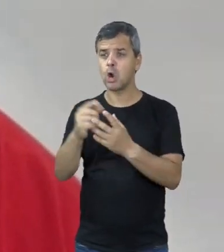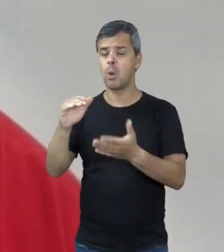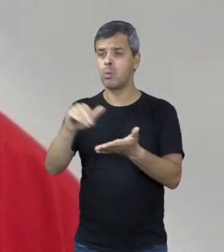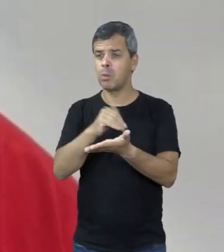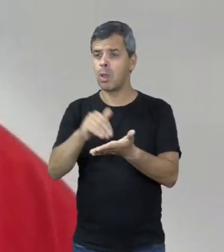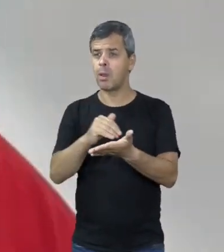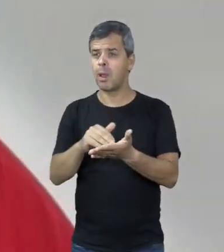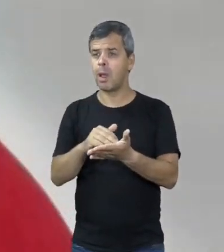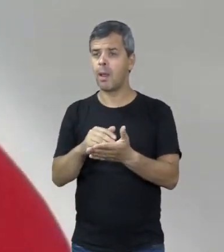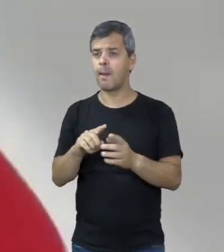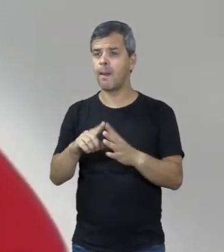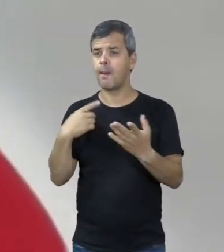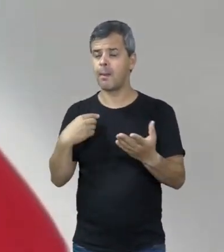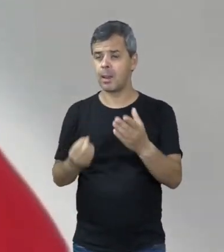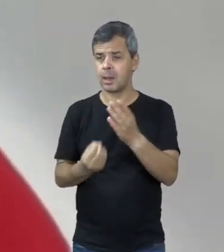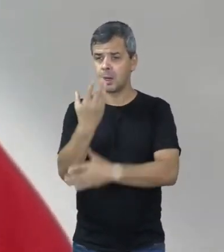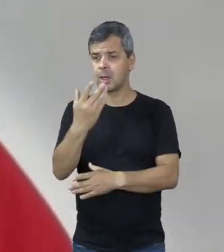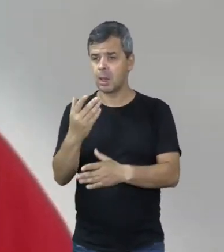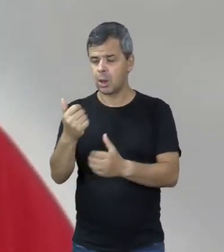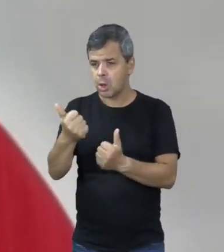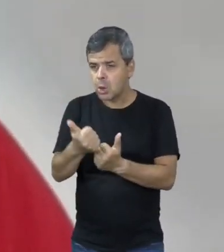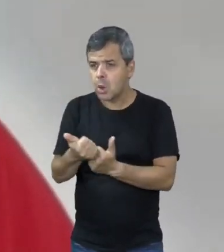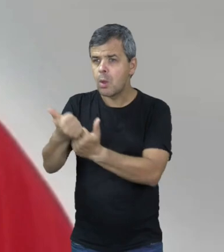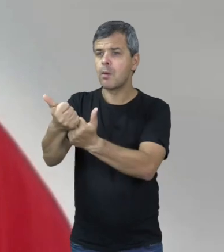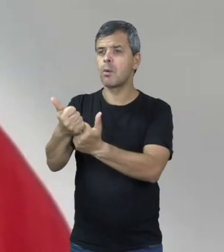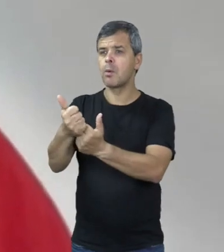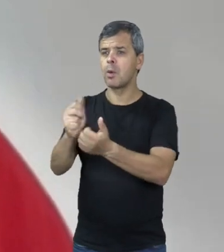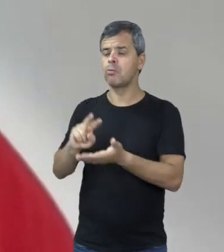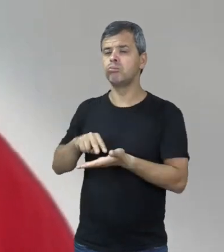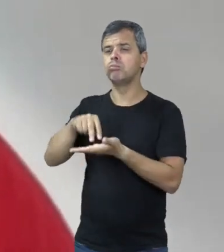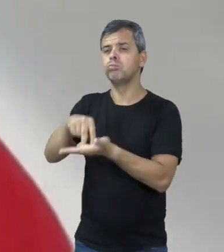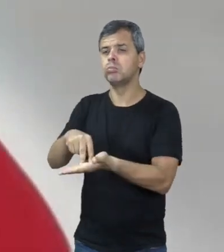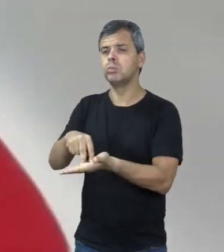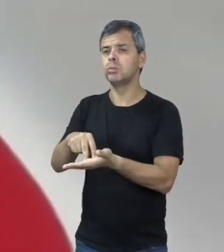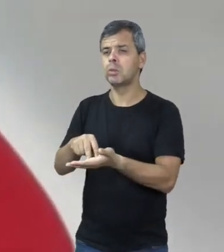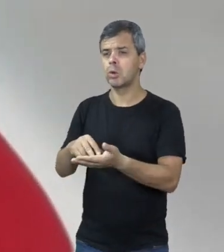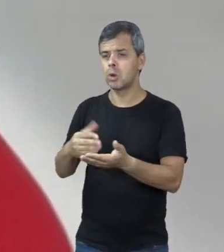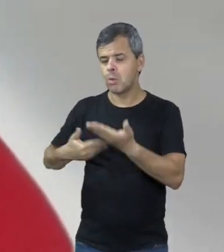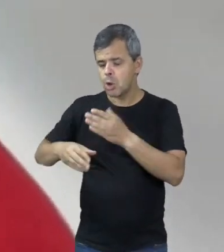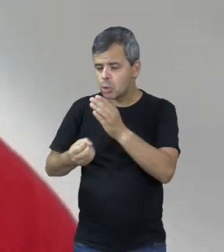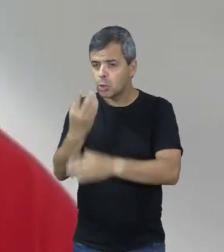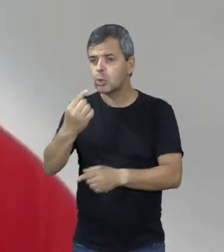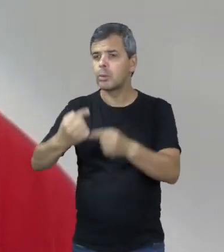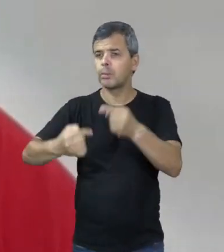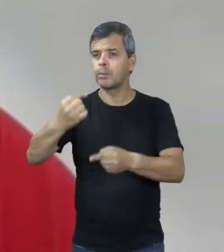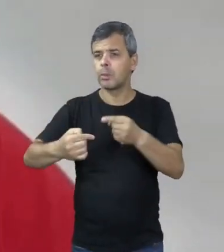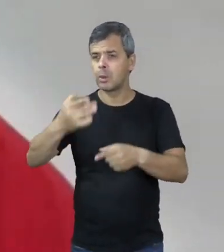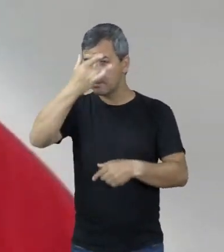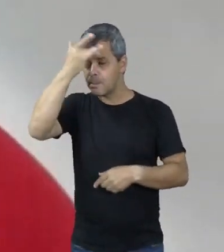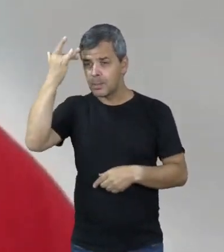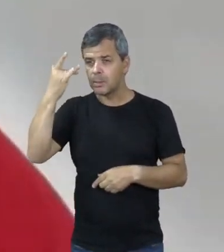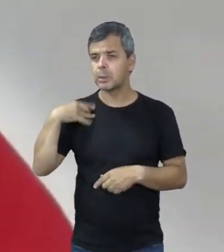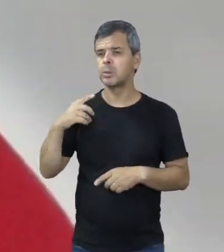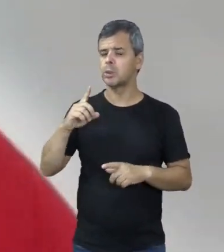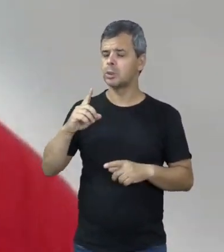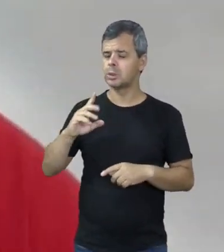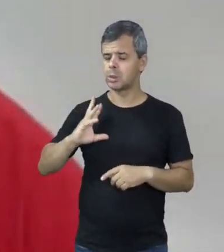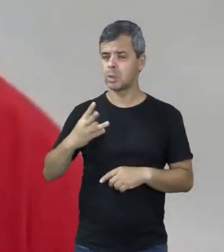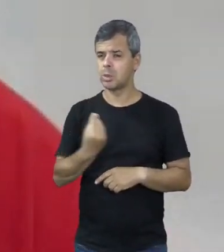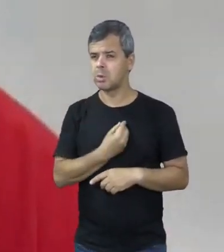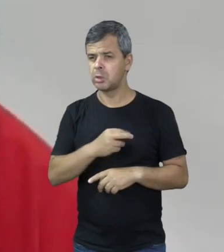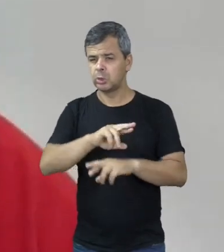secretária da SPSA, criando essa assessoria, me colocando à frente dessa assessoria para a gente construir políticas públicas para as pessoas trans e para